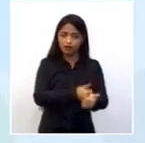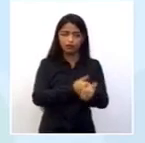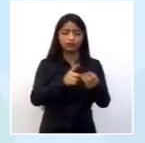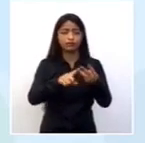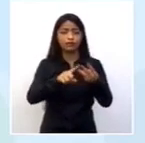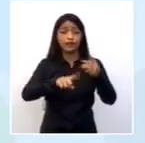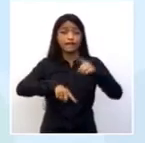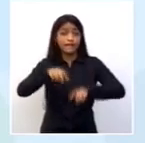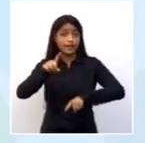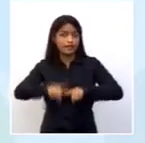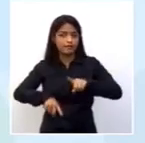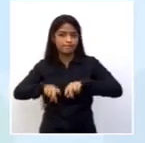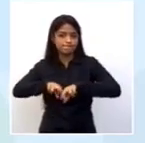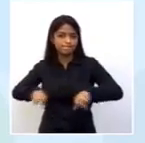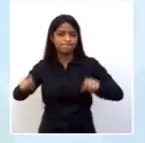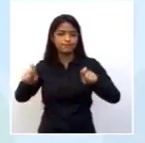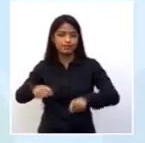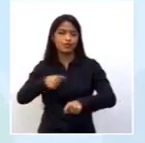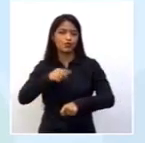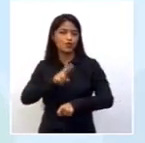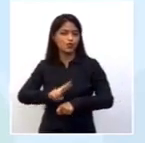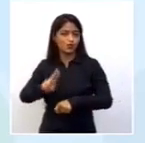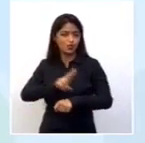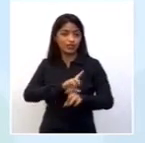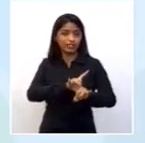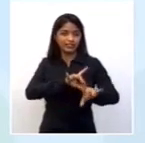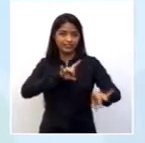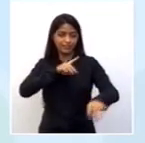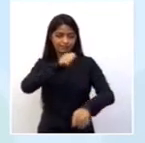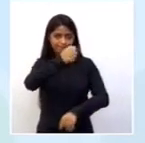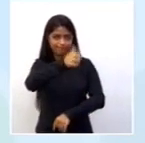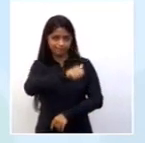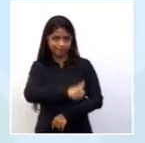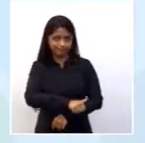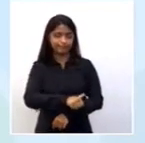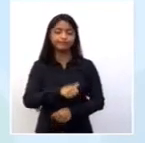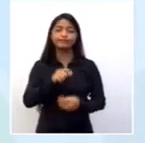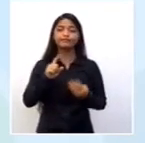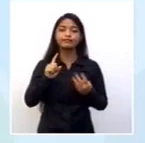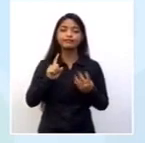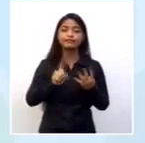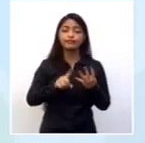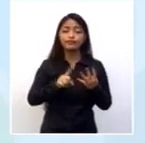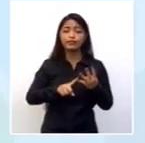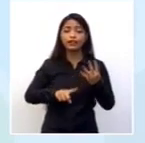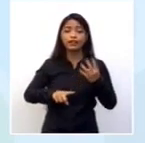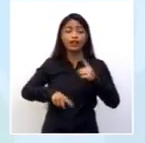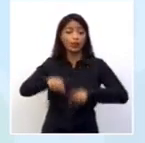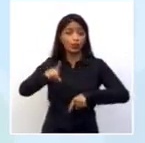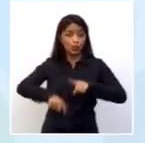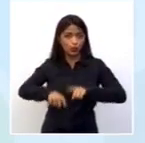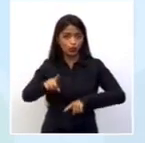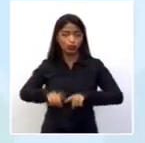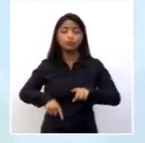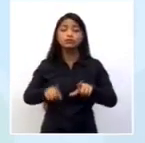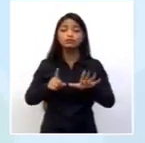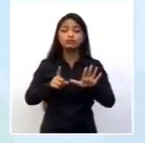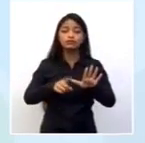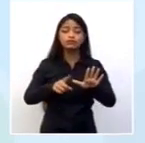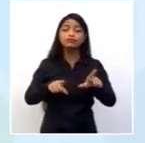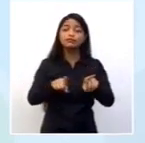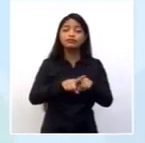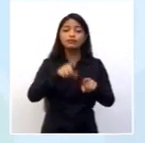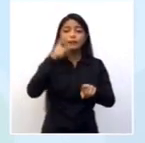ferramentas e instrumentos que podem ser utilizados para realizar essa avaliação, os recursos e também pensando propriamente